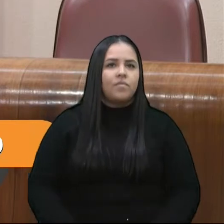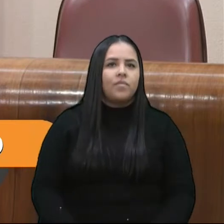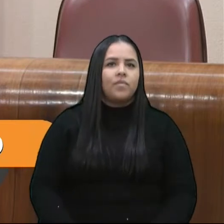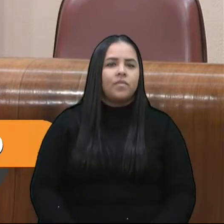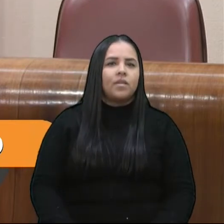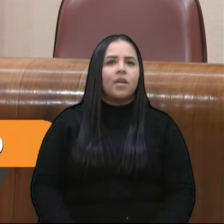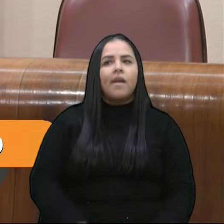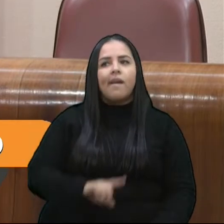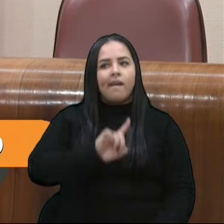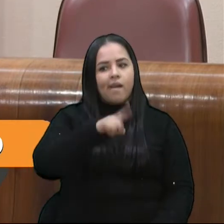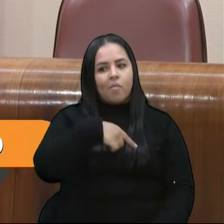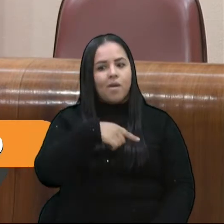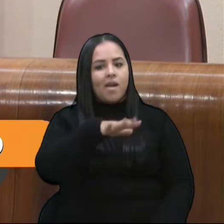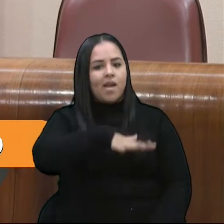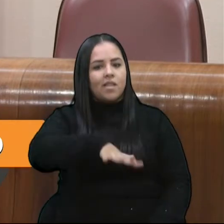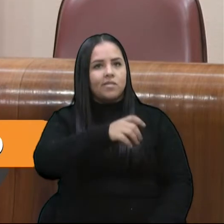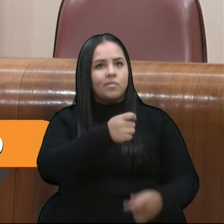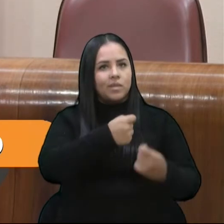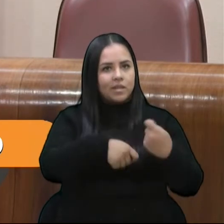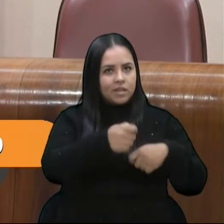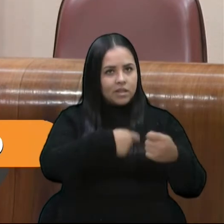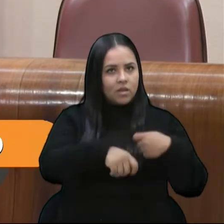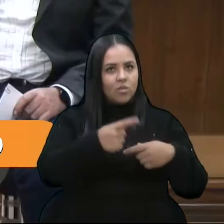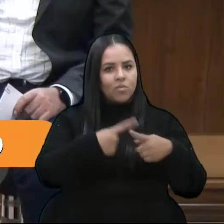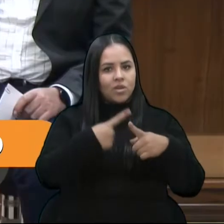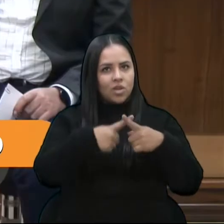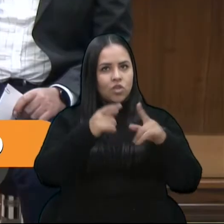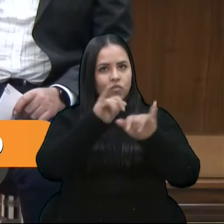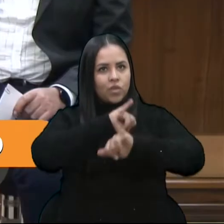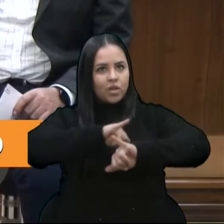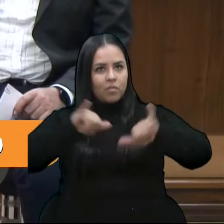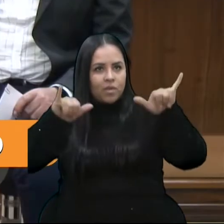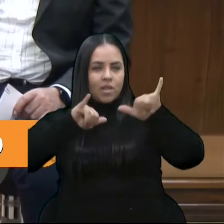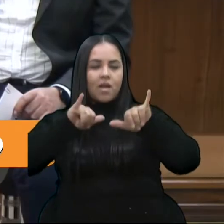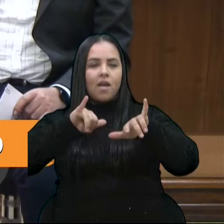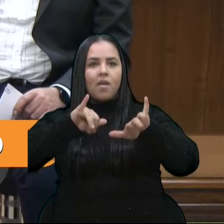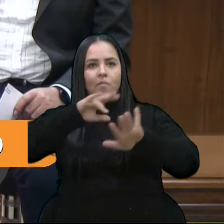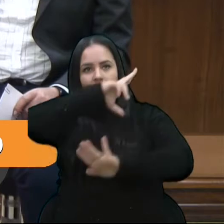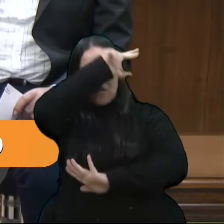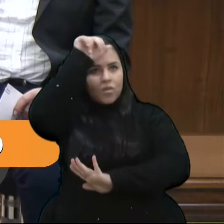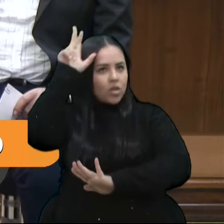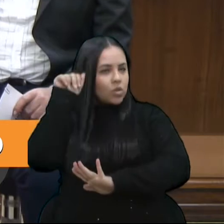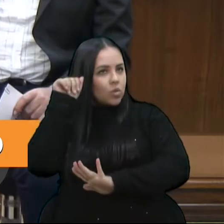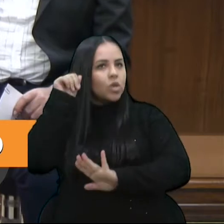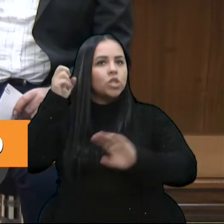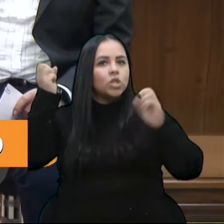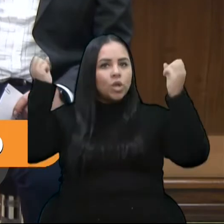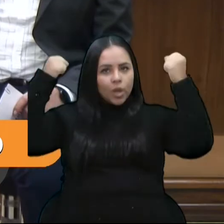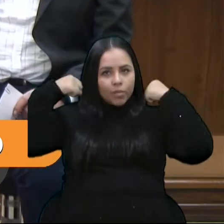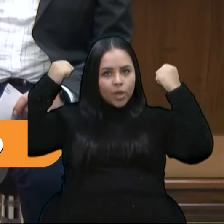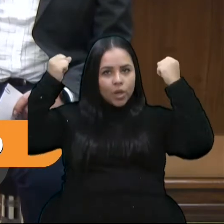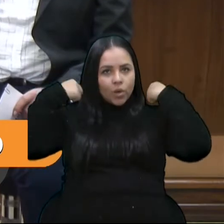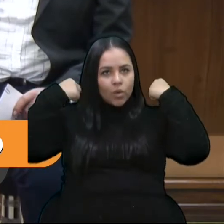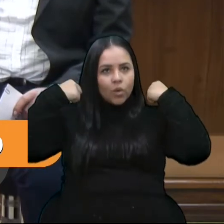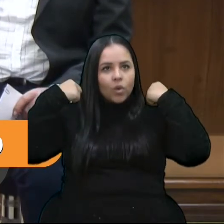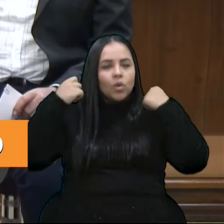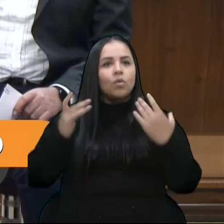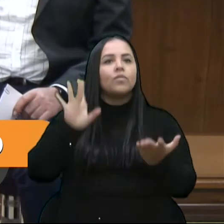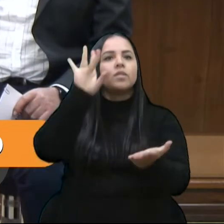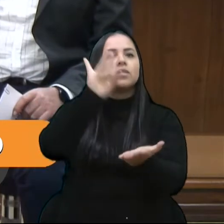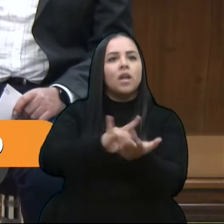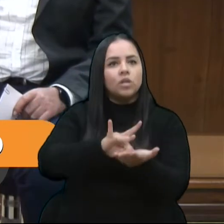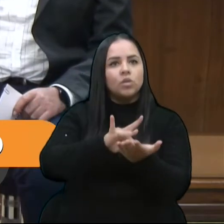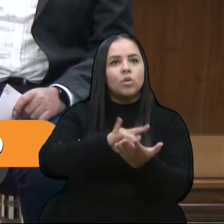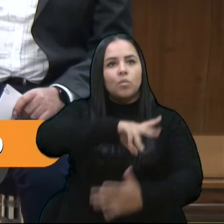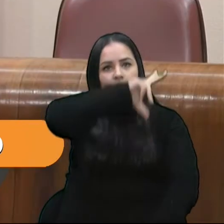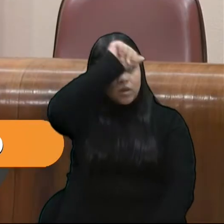até administrativo, porque foi uma notícia que foi veiculada pela Prefeitura de Chapecó e pelos meios oficiais do município de